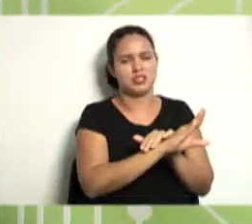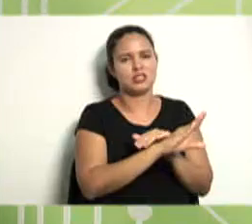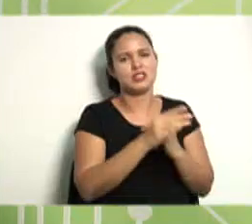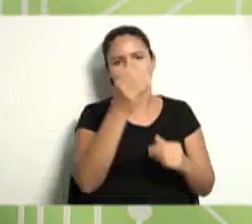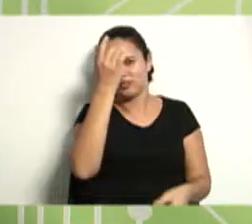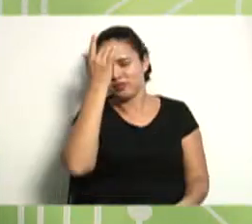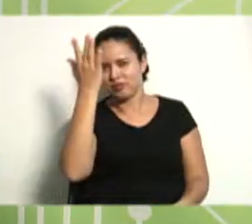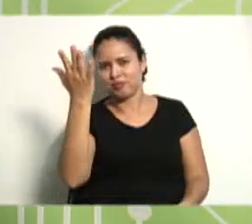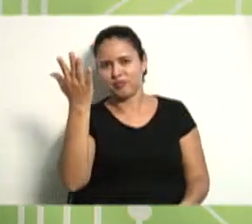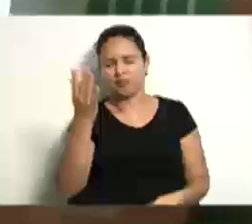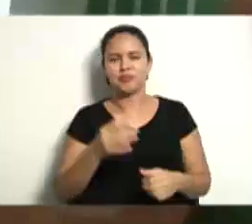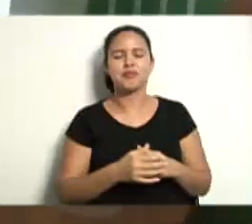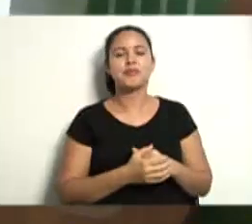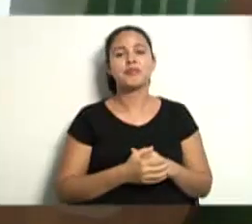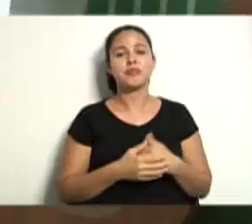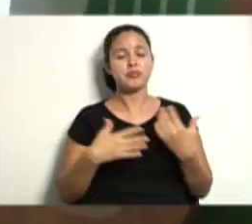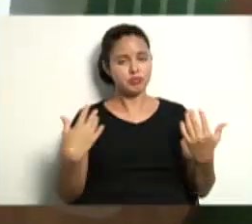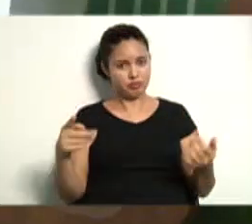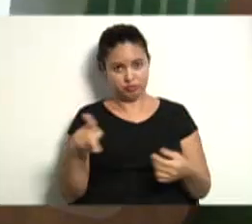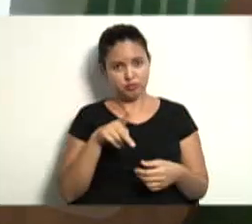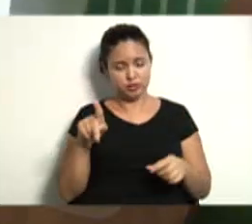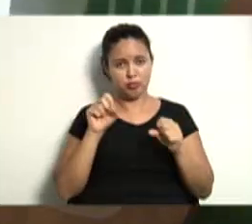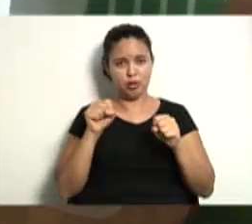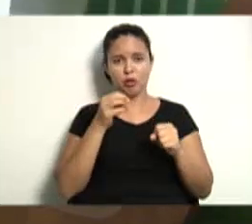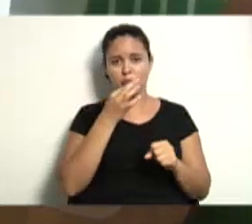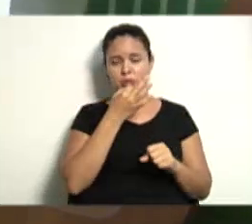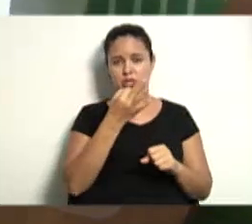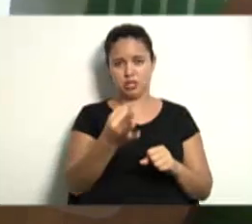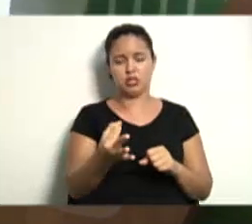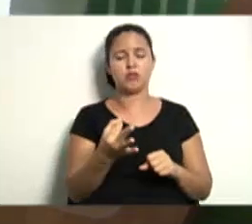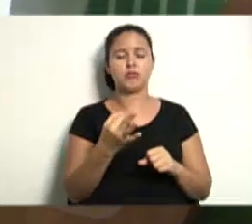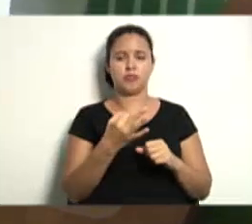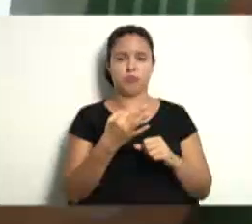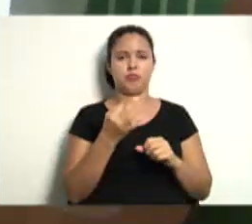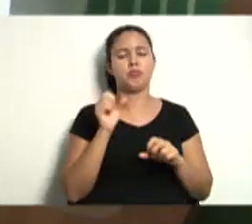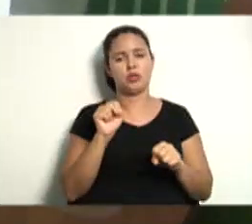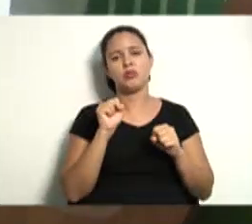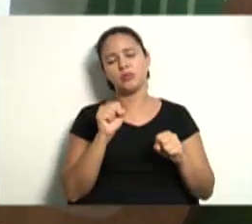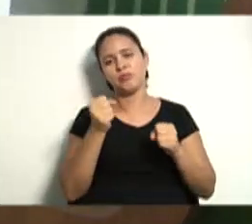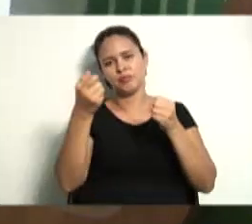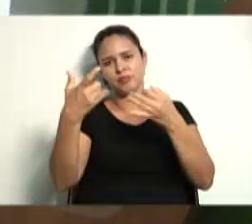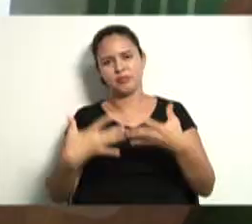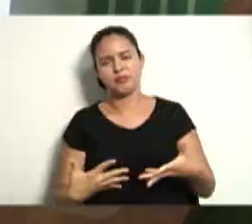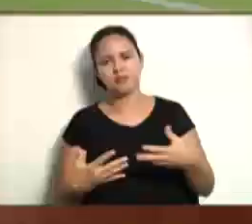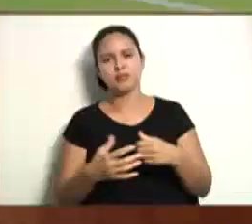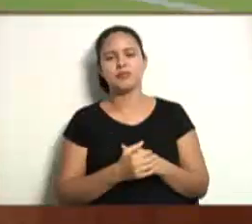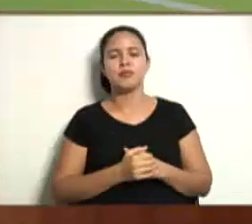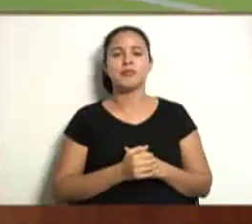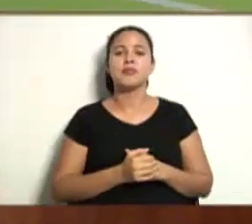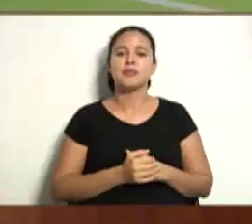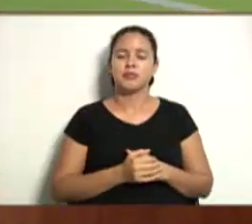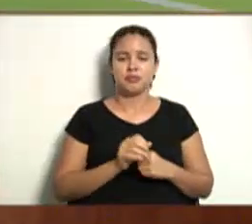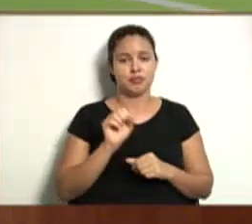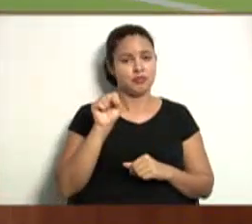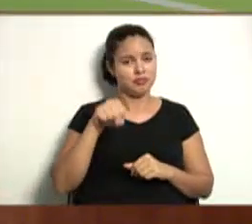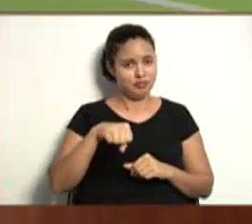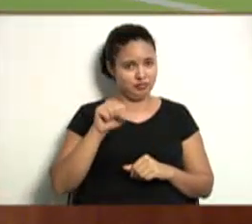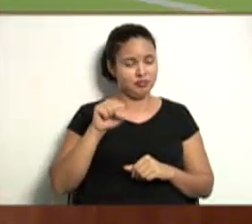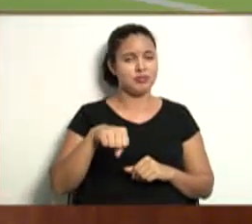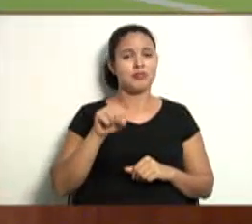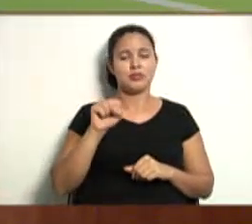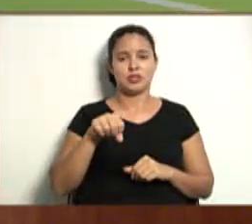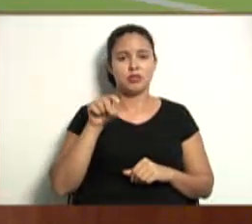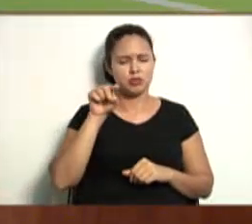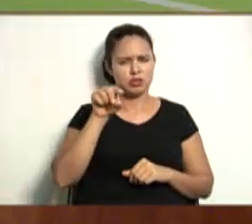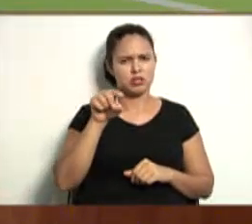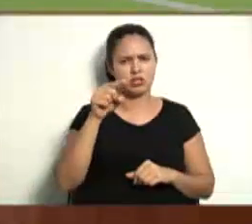Professor, o senhor tem mais alguma coisa para falar sobre a humanidade, já que o senhor é um filósofo? Olha, você, fique